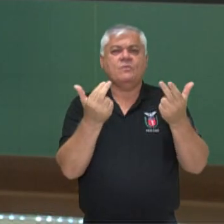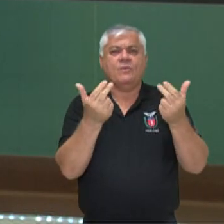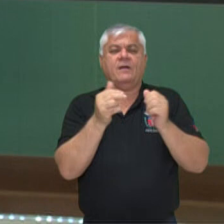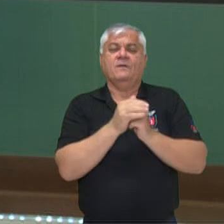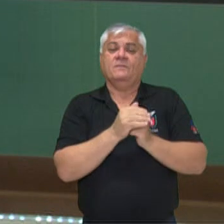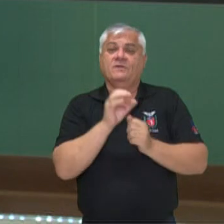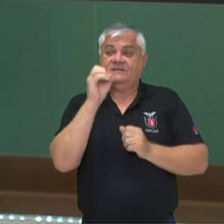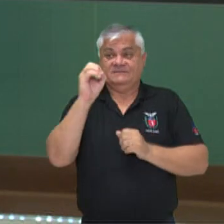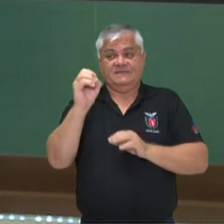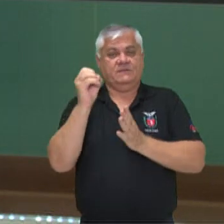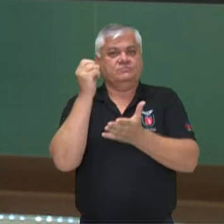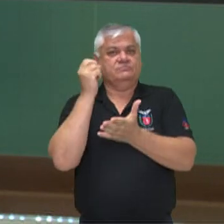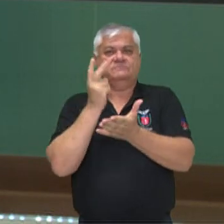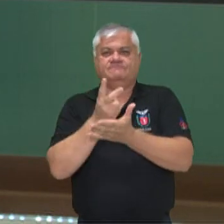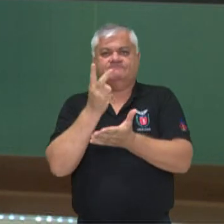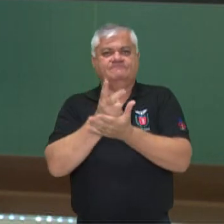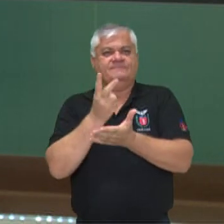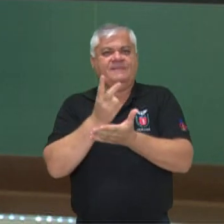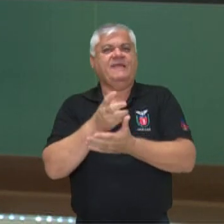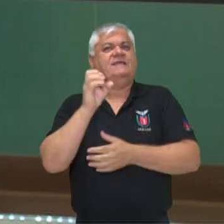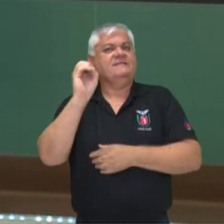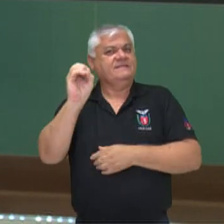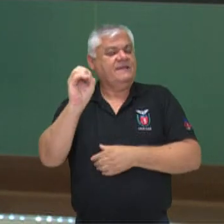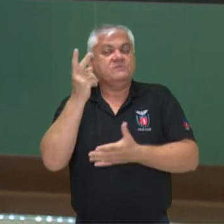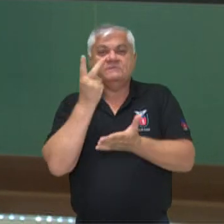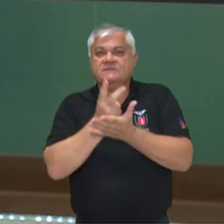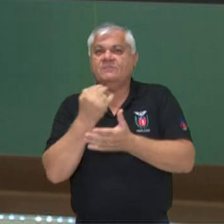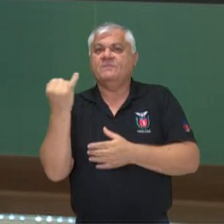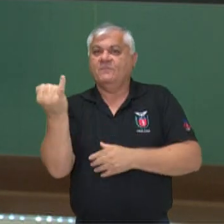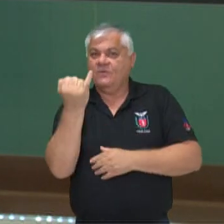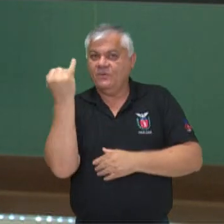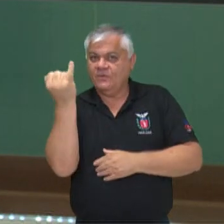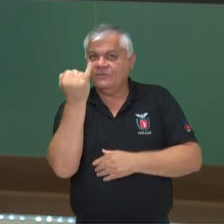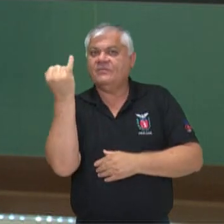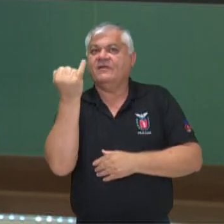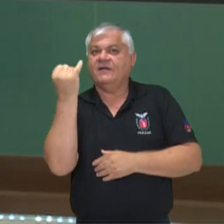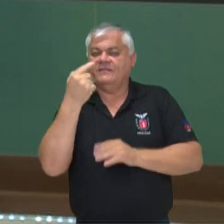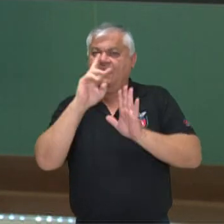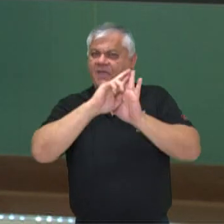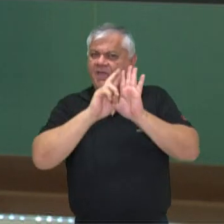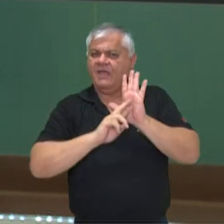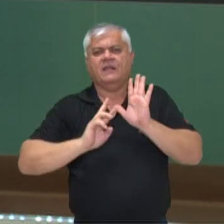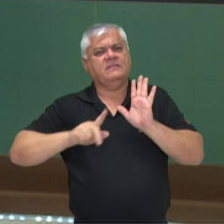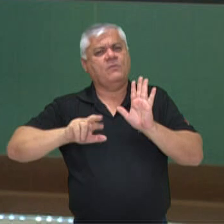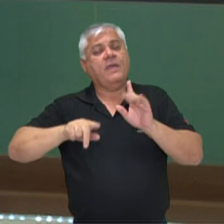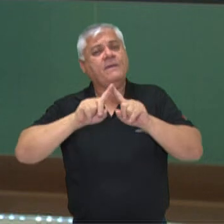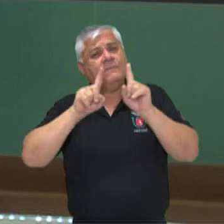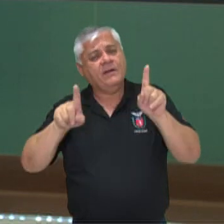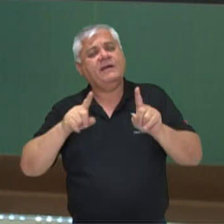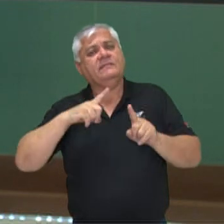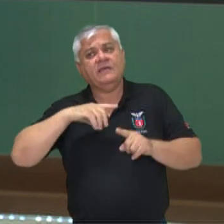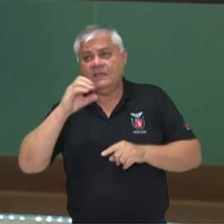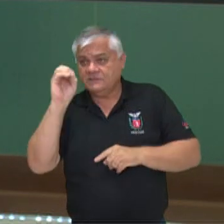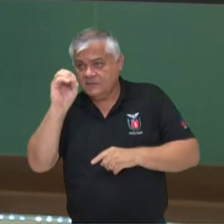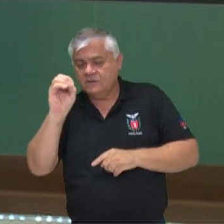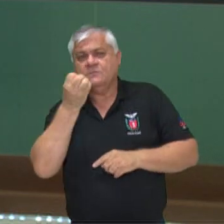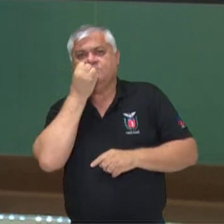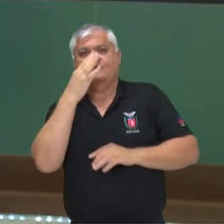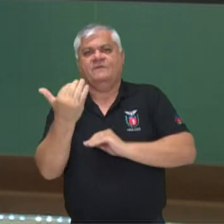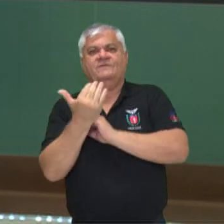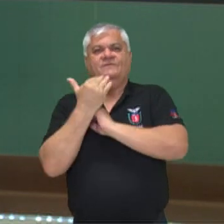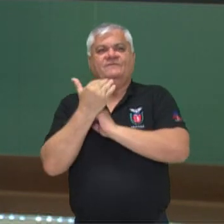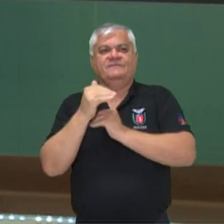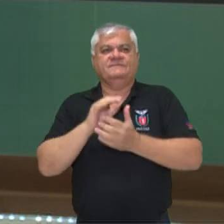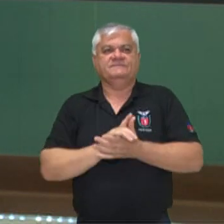zero. Que o zero sempre nos ajuda, né? Sempre importante ter o zero. Não é regra, mas é muito bom quando tem o zero aqui, tá